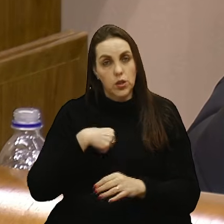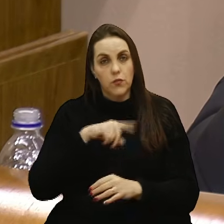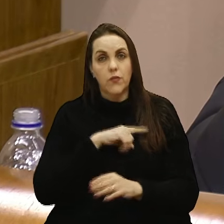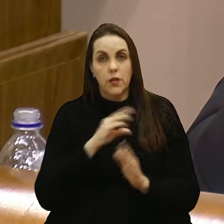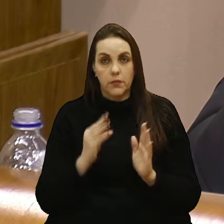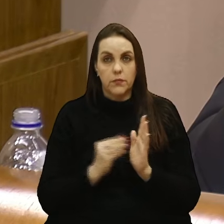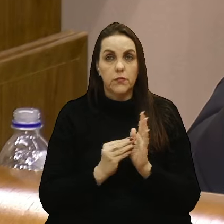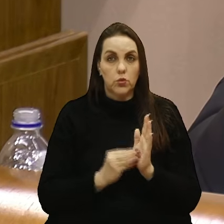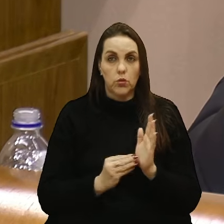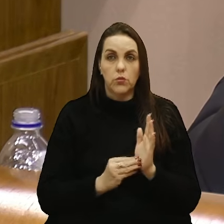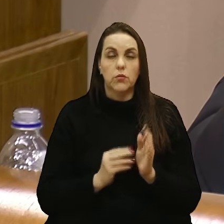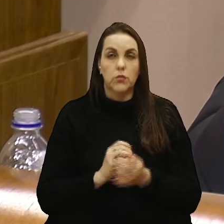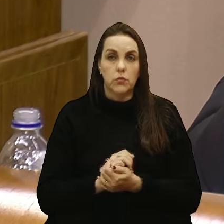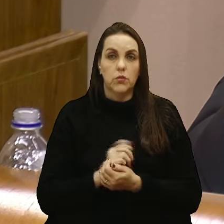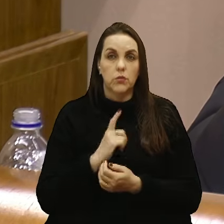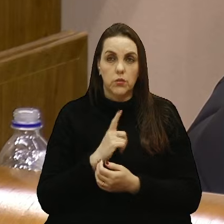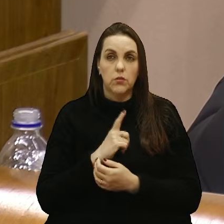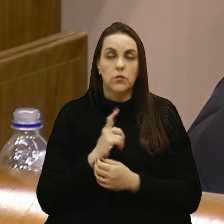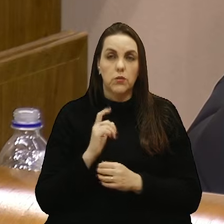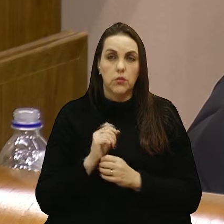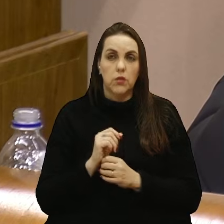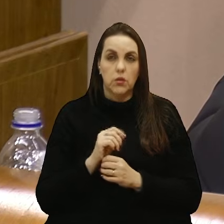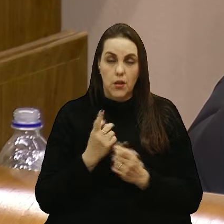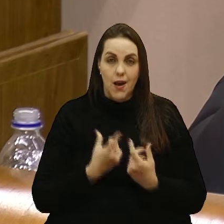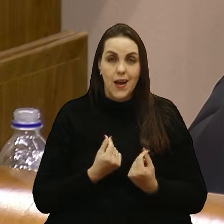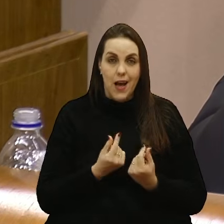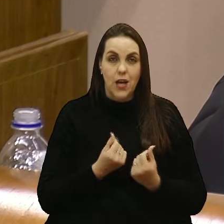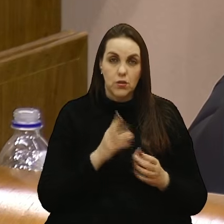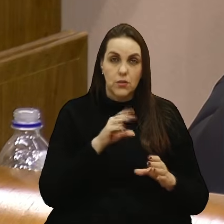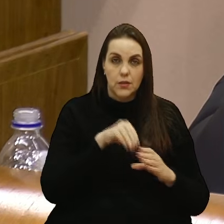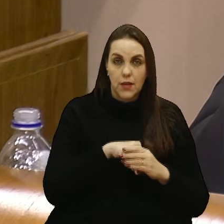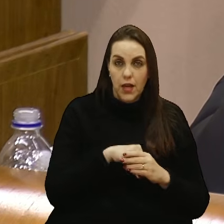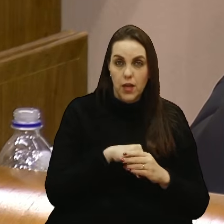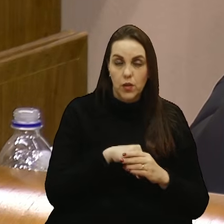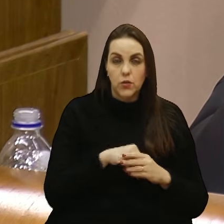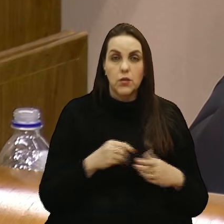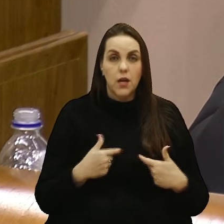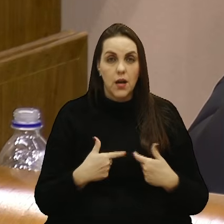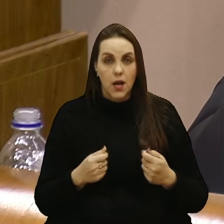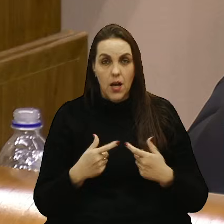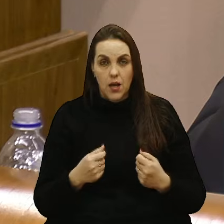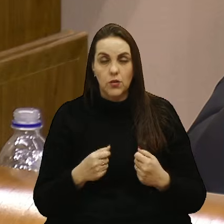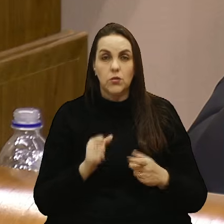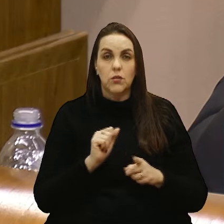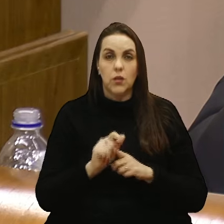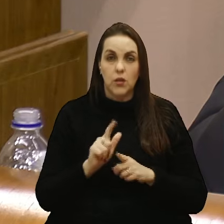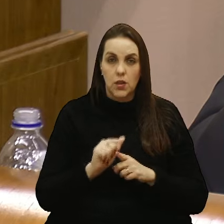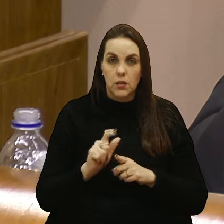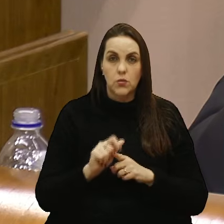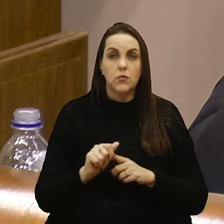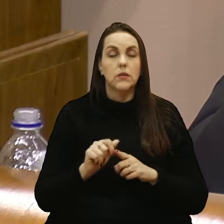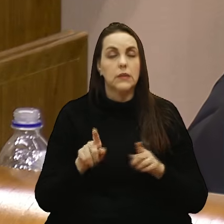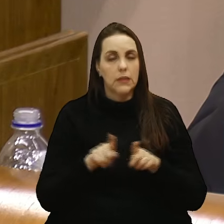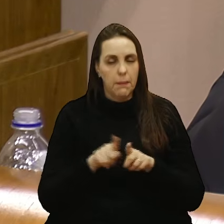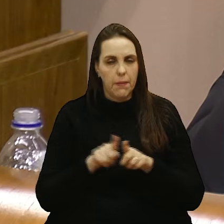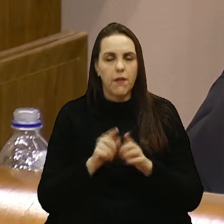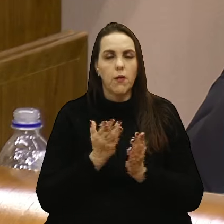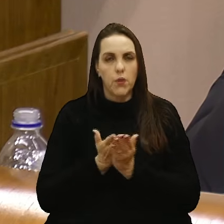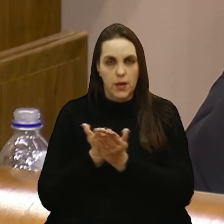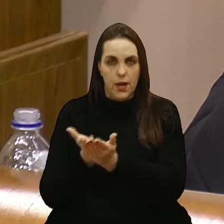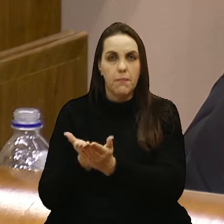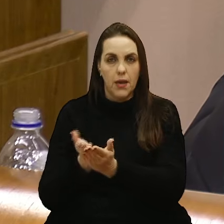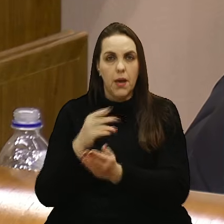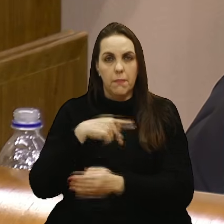os custos, os nossos custos internos, e com os custos das locações, a gente encaminha para